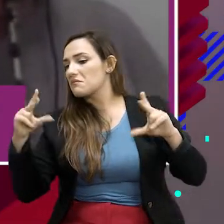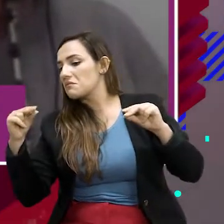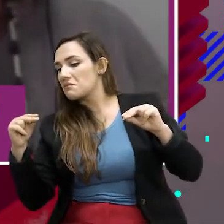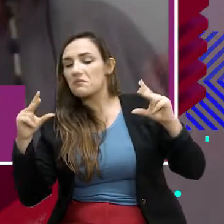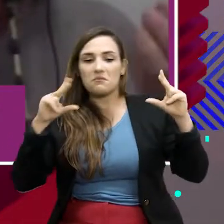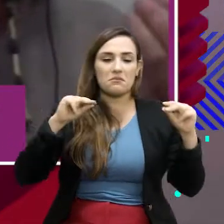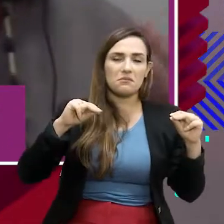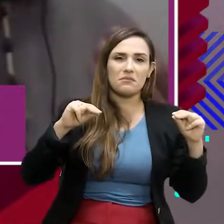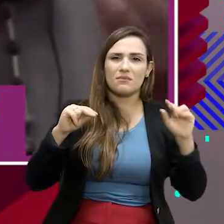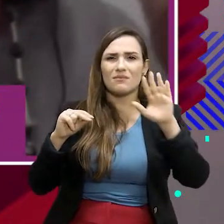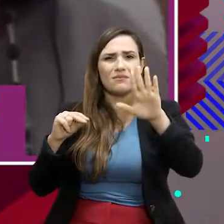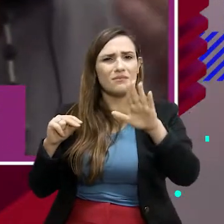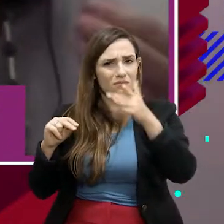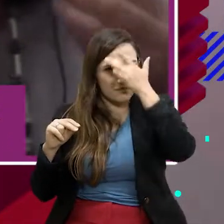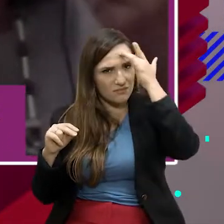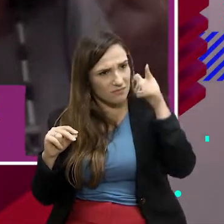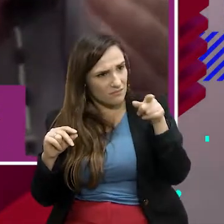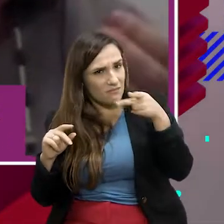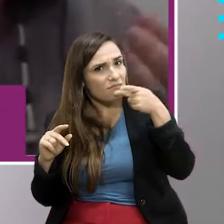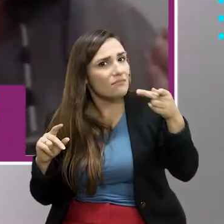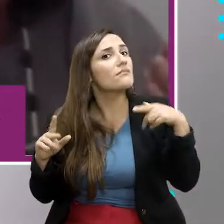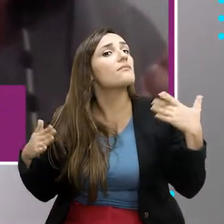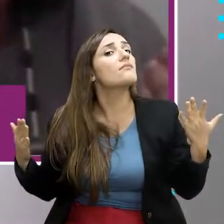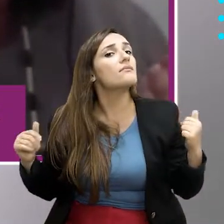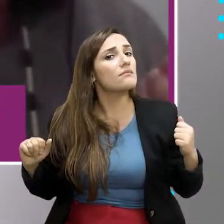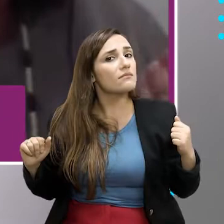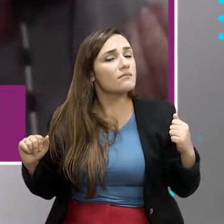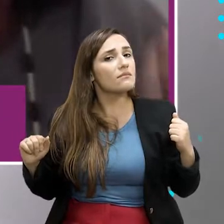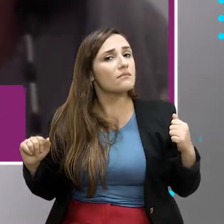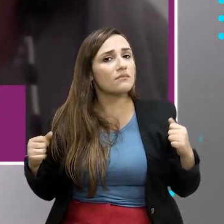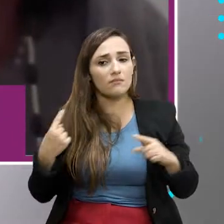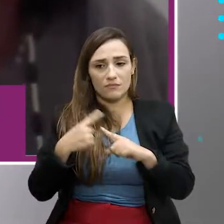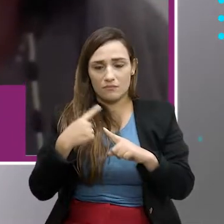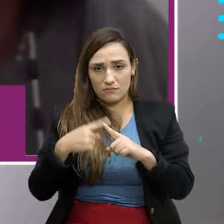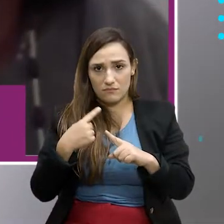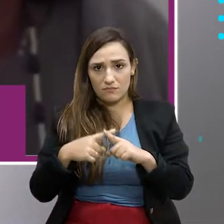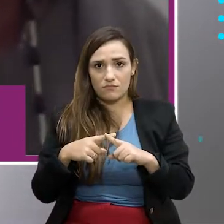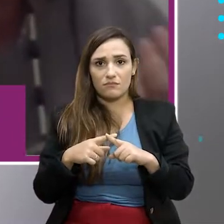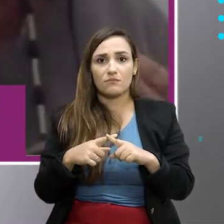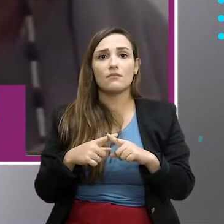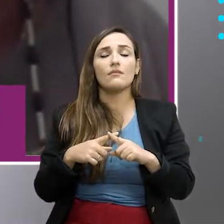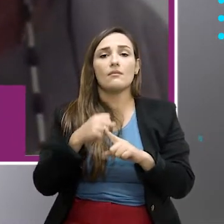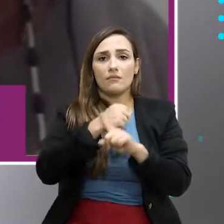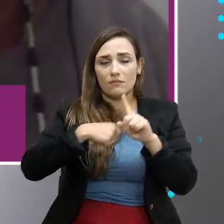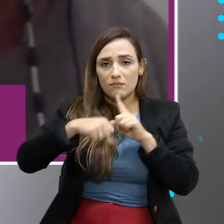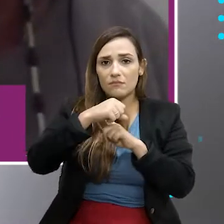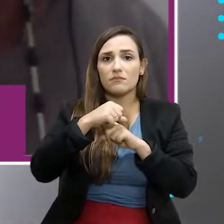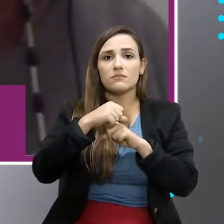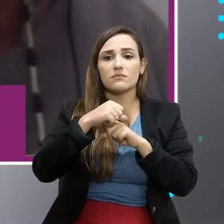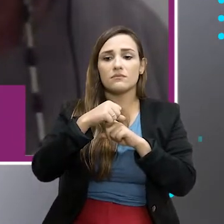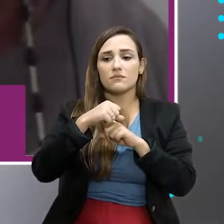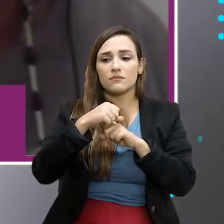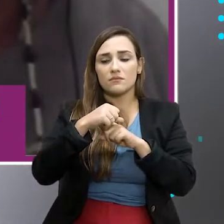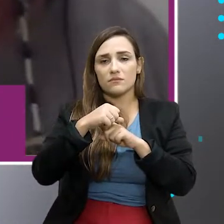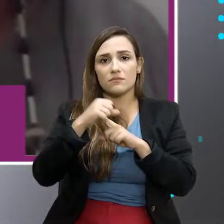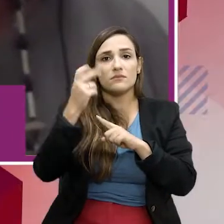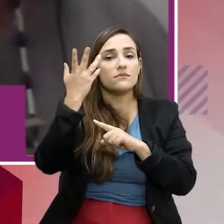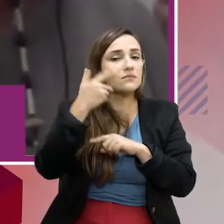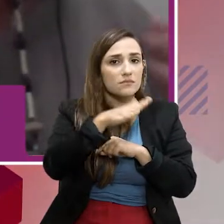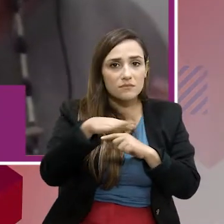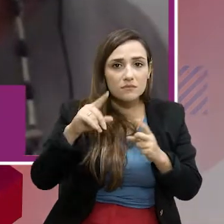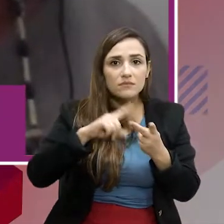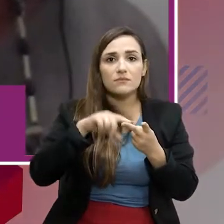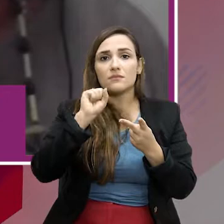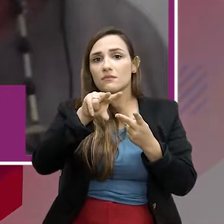à baila. Quando fica essa quem é que está falando isso? Porque a Sociedade Brasileira de Pediatria,